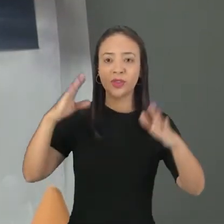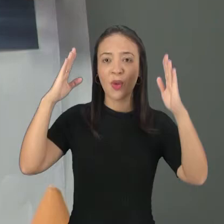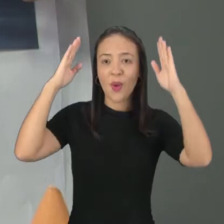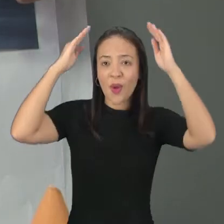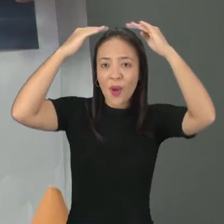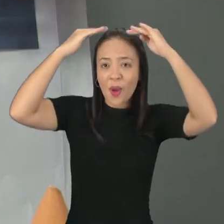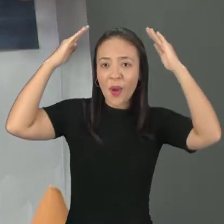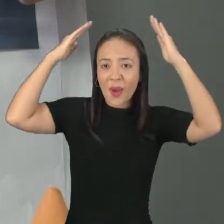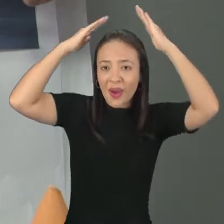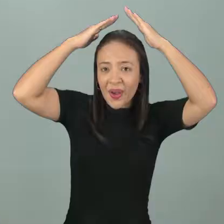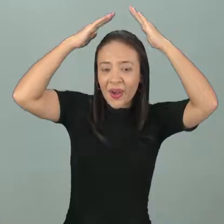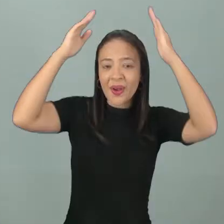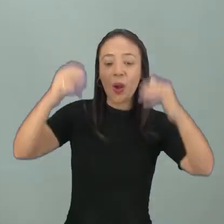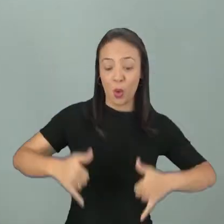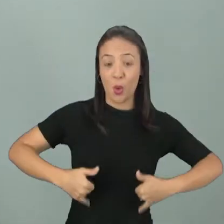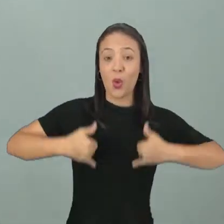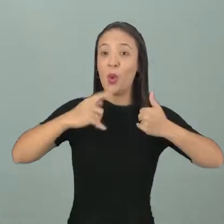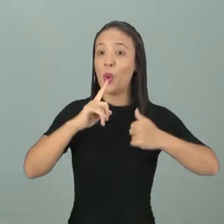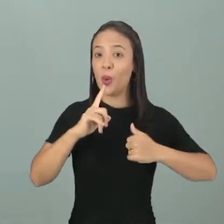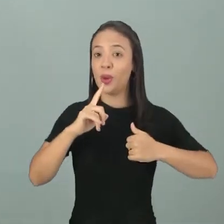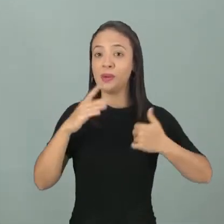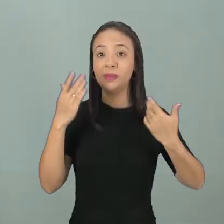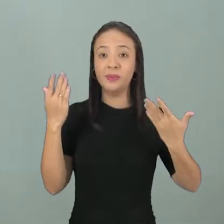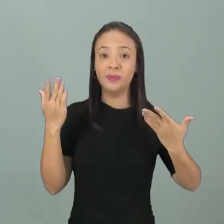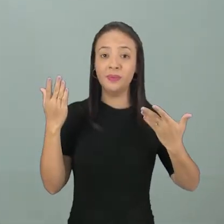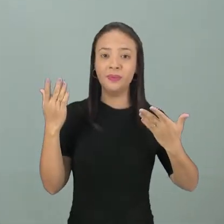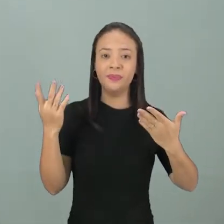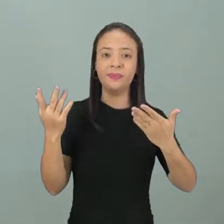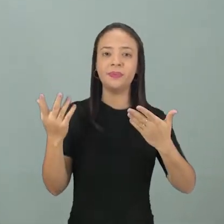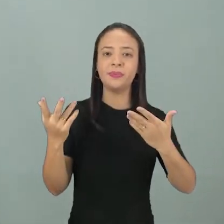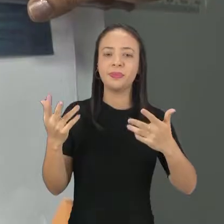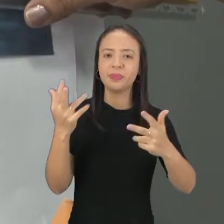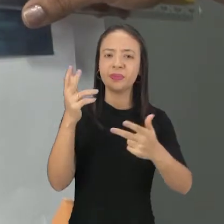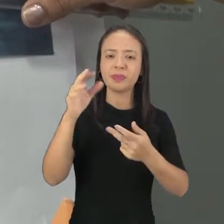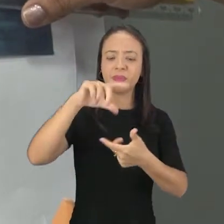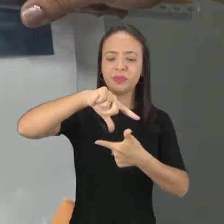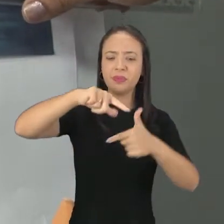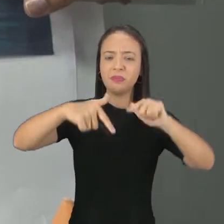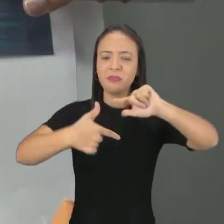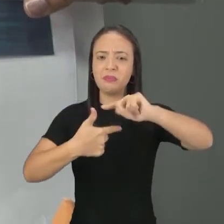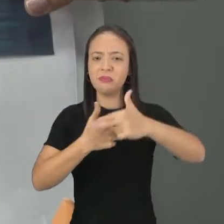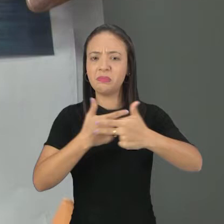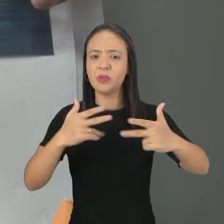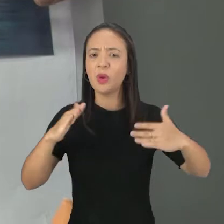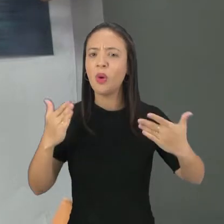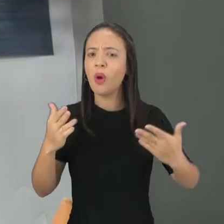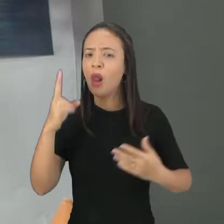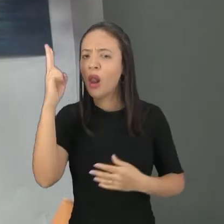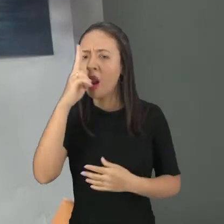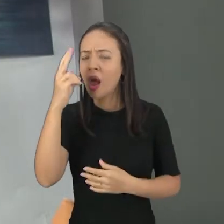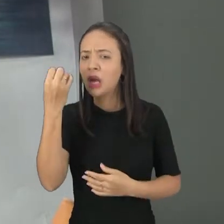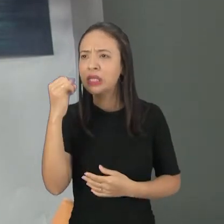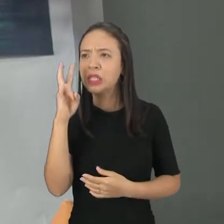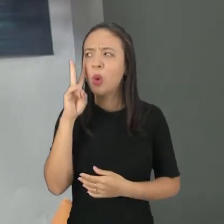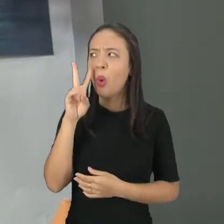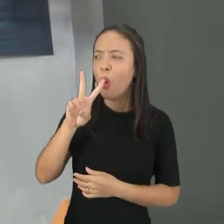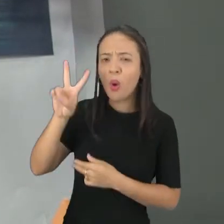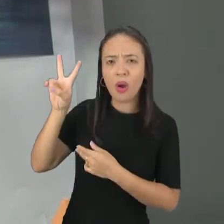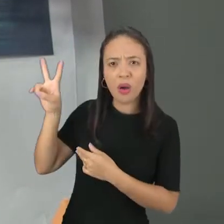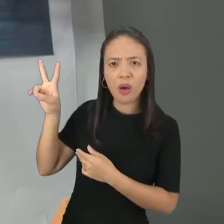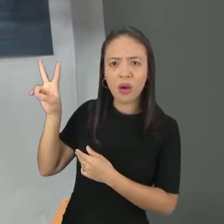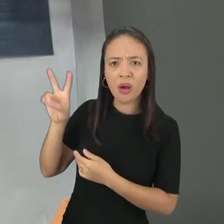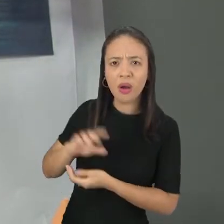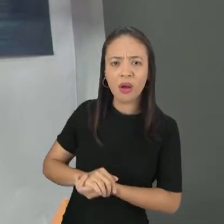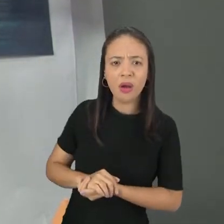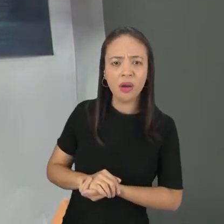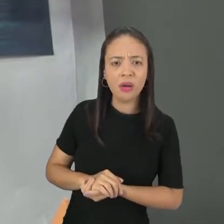de aniversário. Olha só, qual forma vocês conseguem lembrar identificando essa figura?